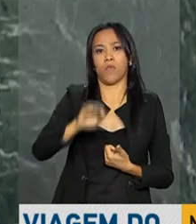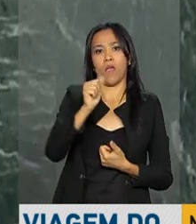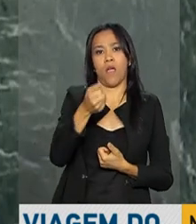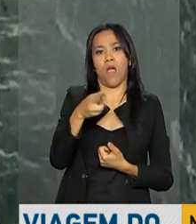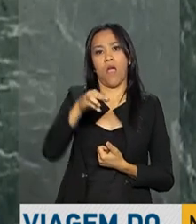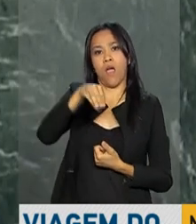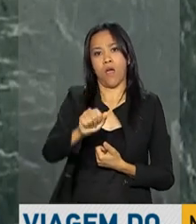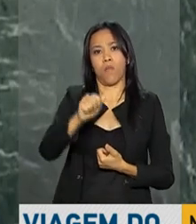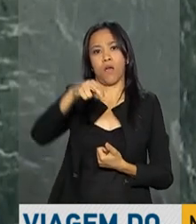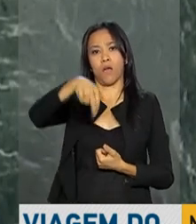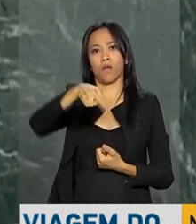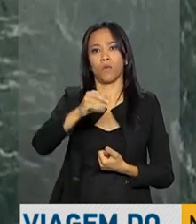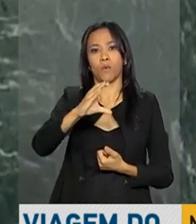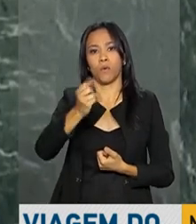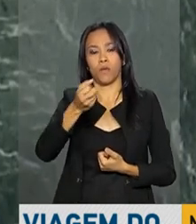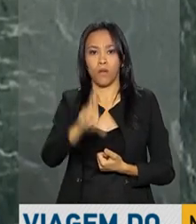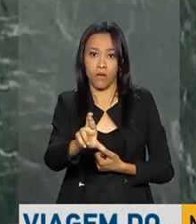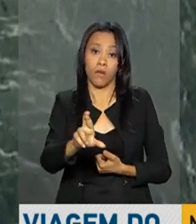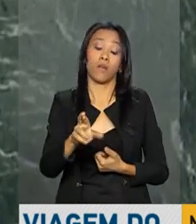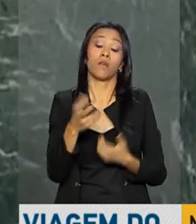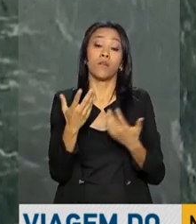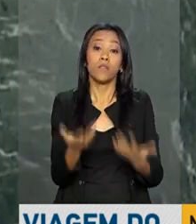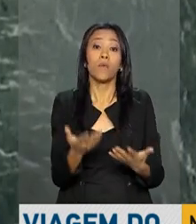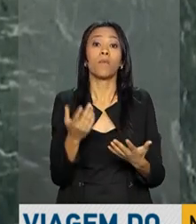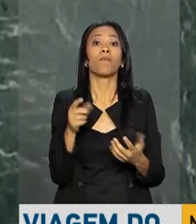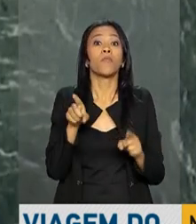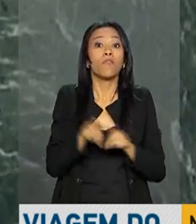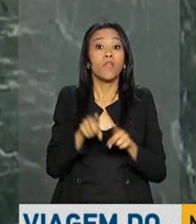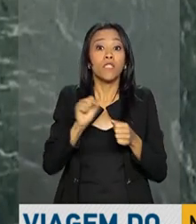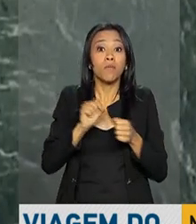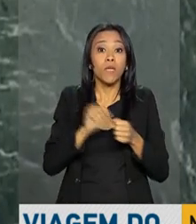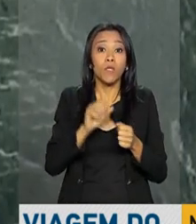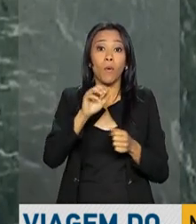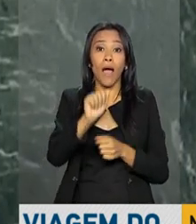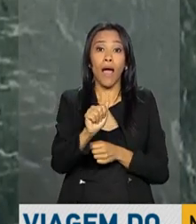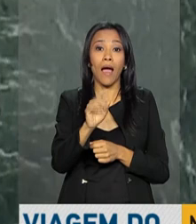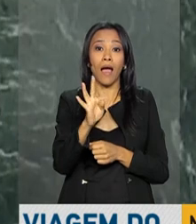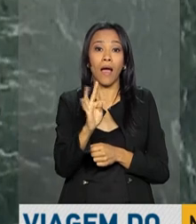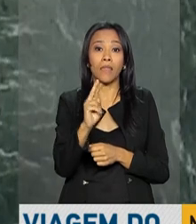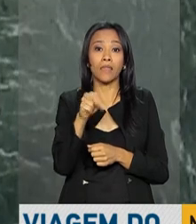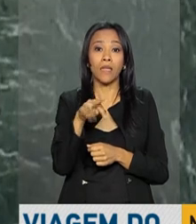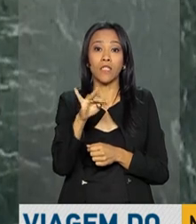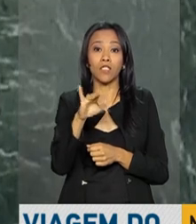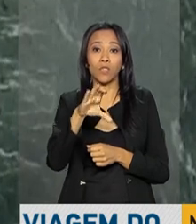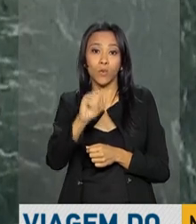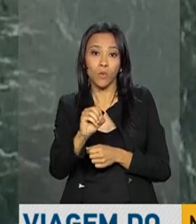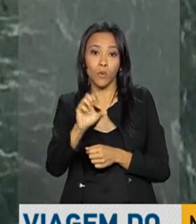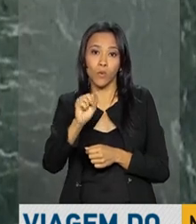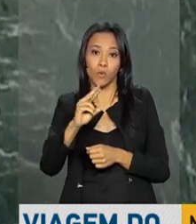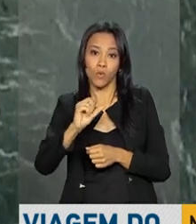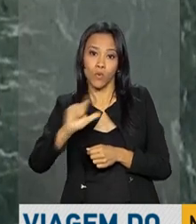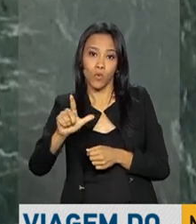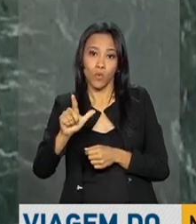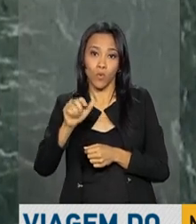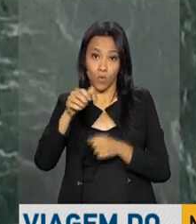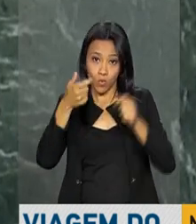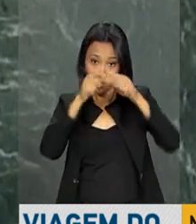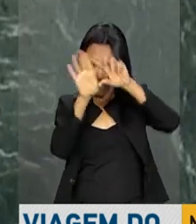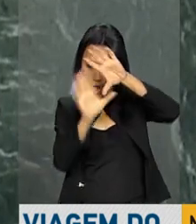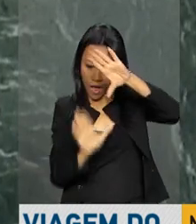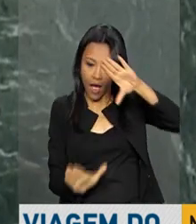sul-americanos e africanos, fez também do Atlântico Sul área livre de armas